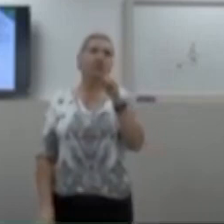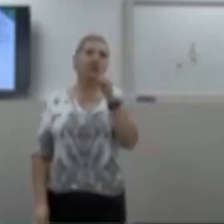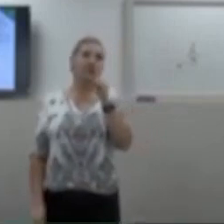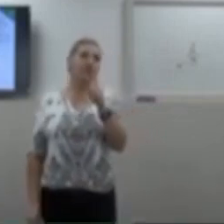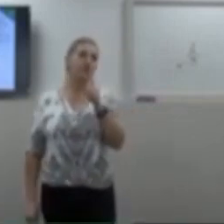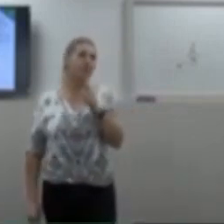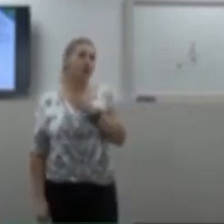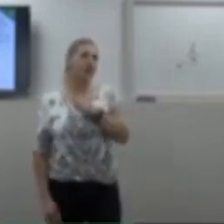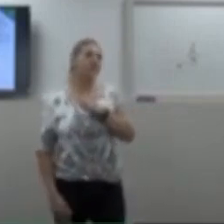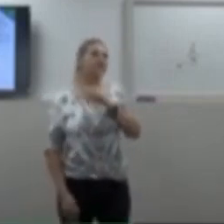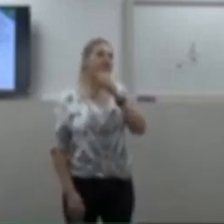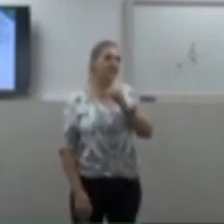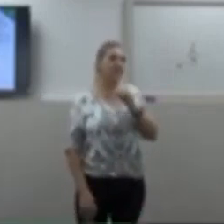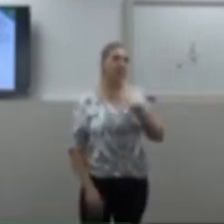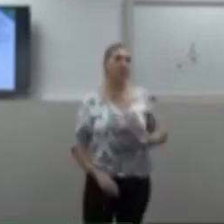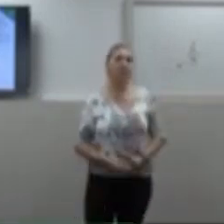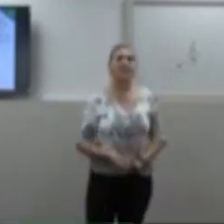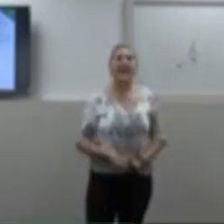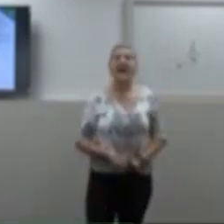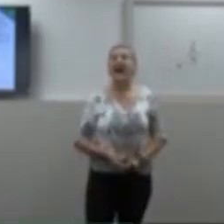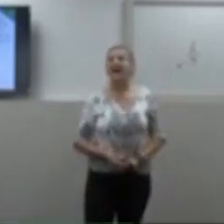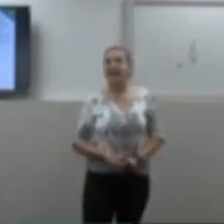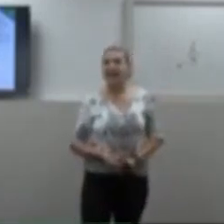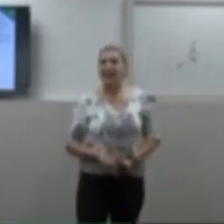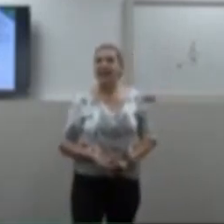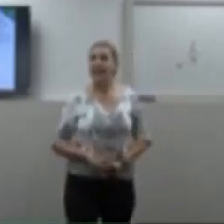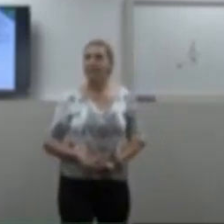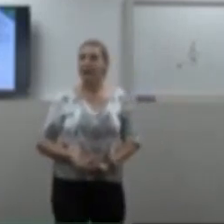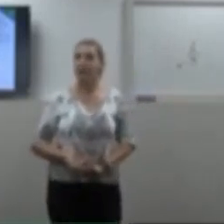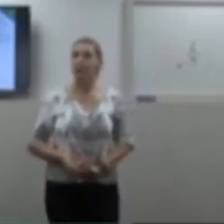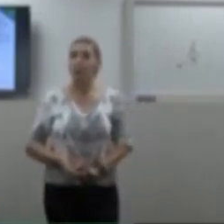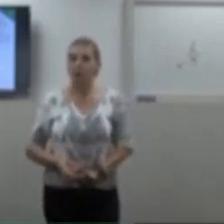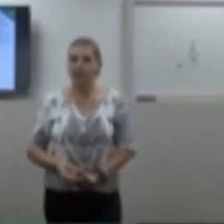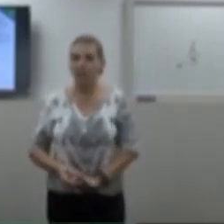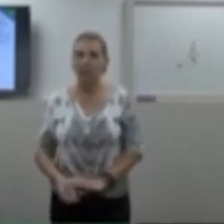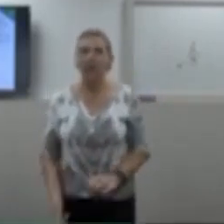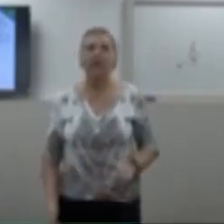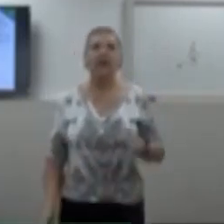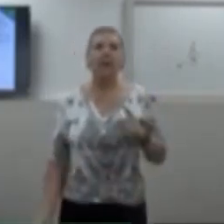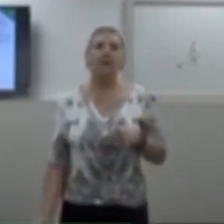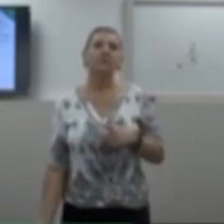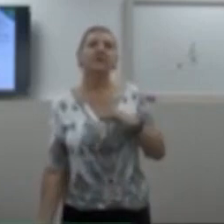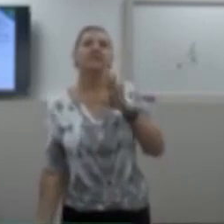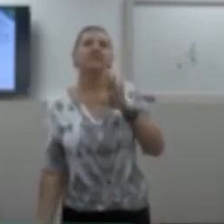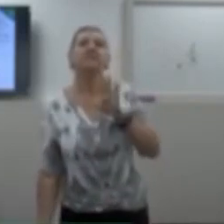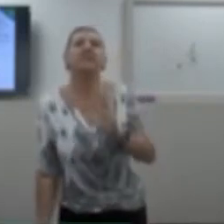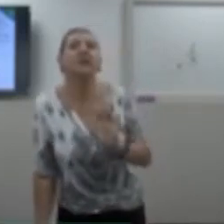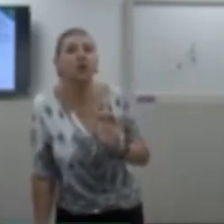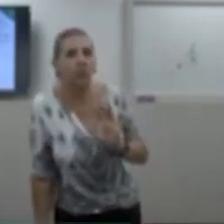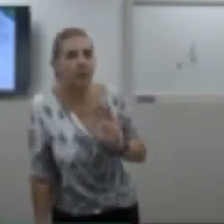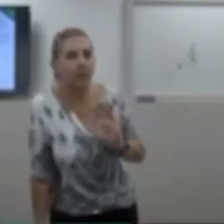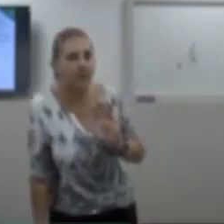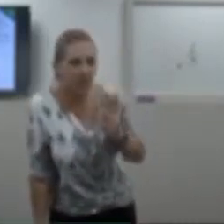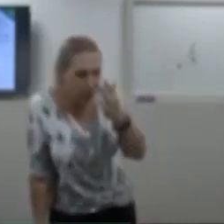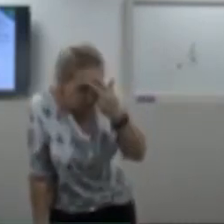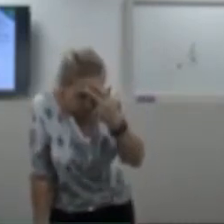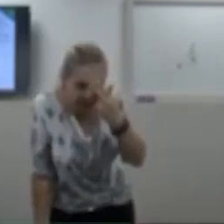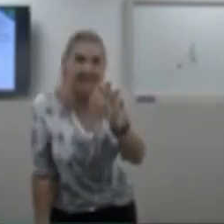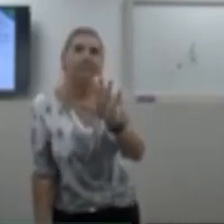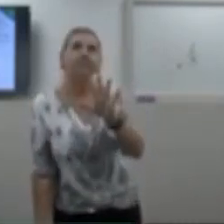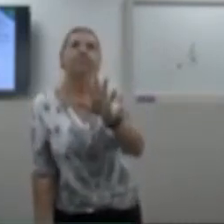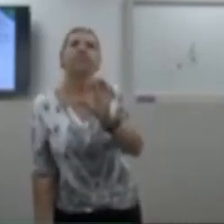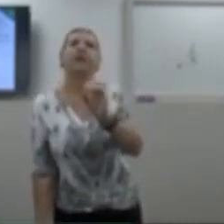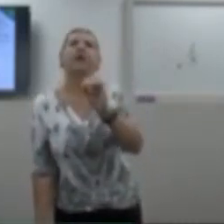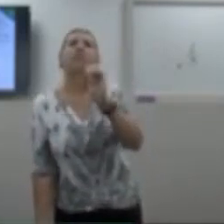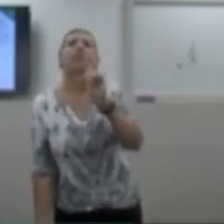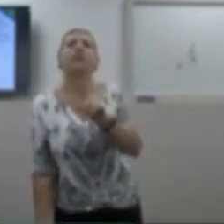2/9/2019, por volta das 21 horas e 15 minutos, a Niele Camargo Curtel deu à luz a 5 bebês.